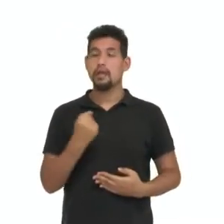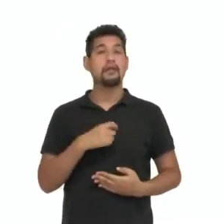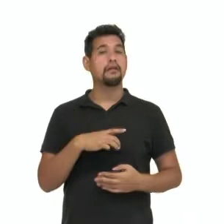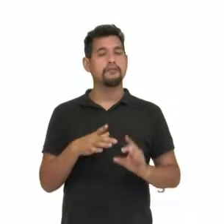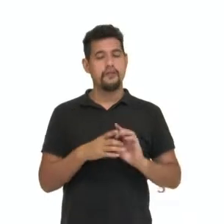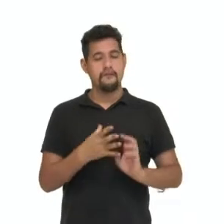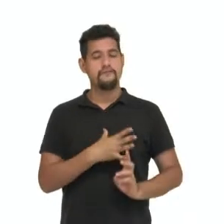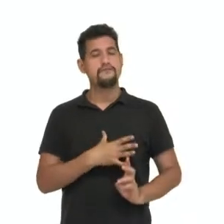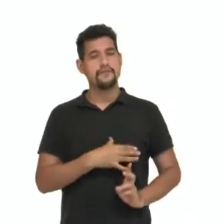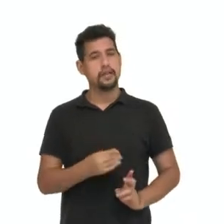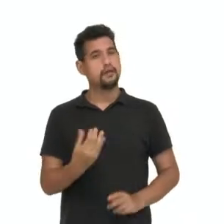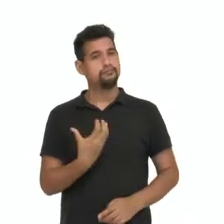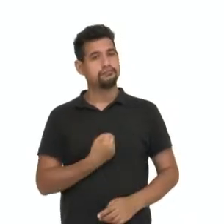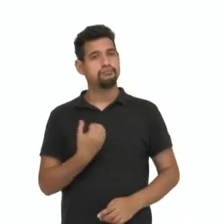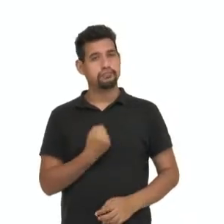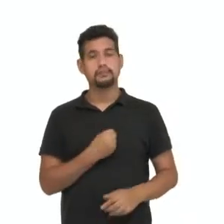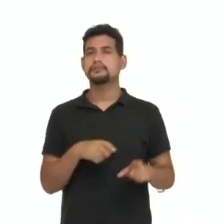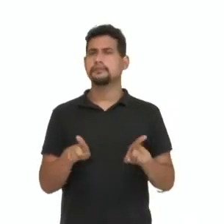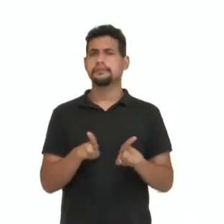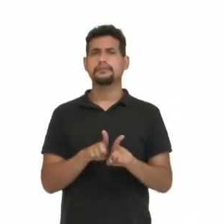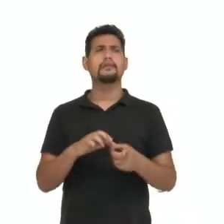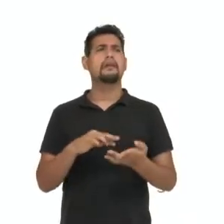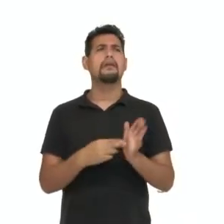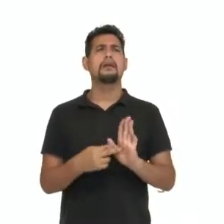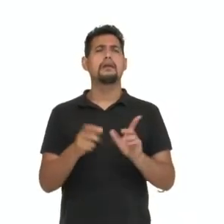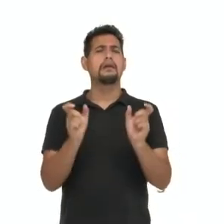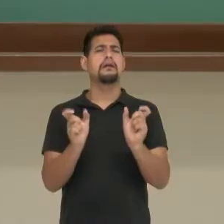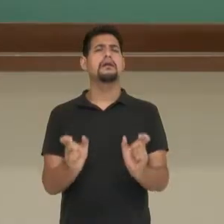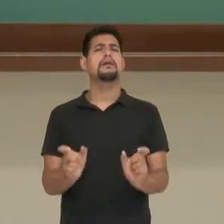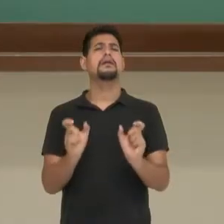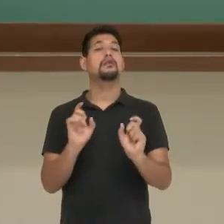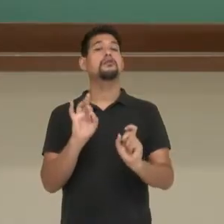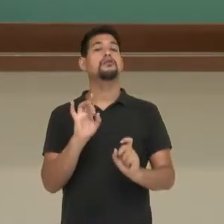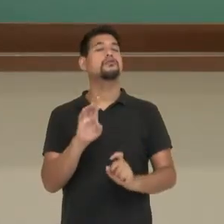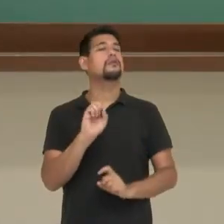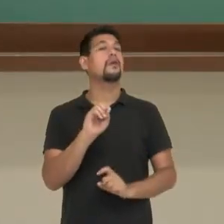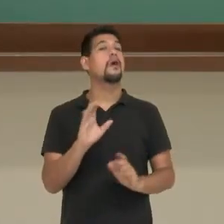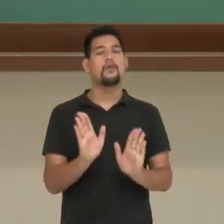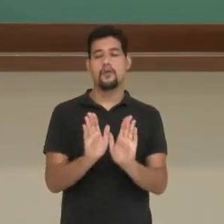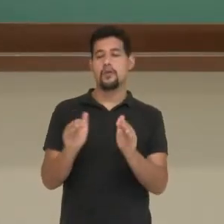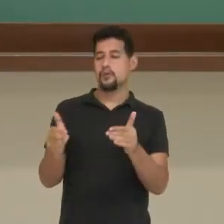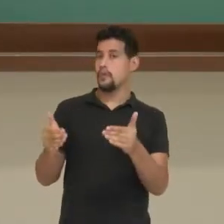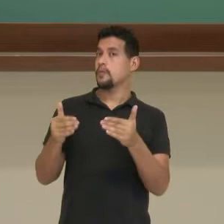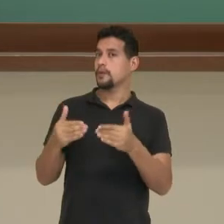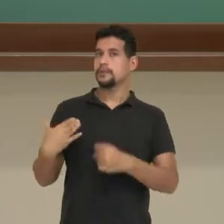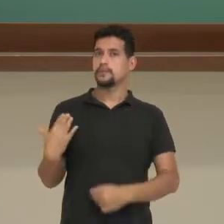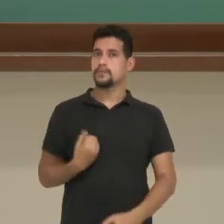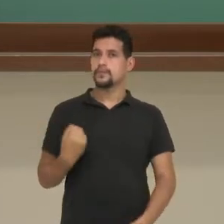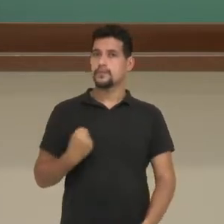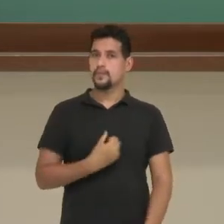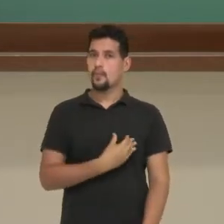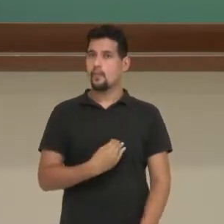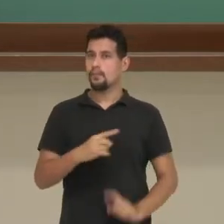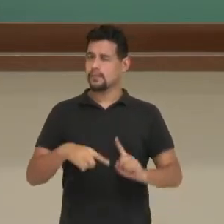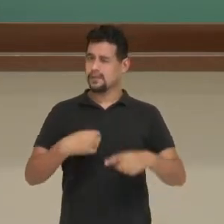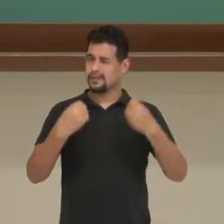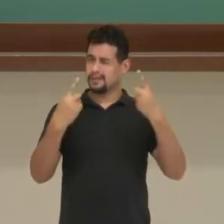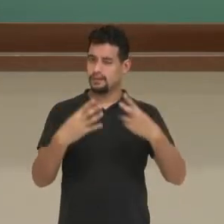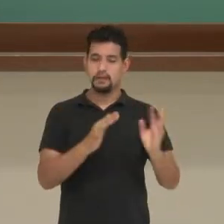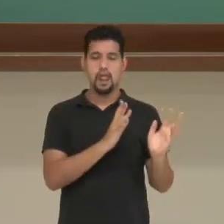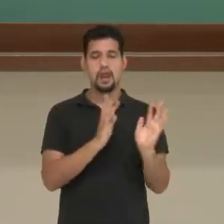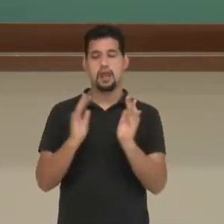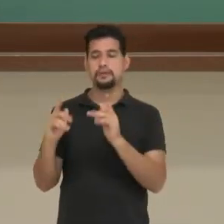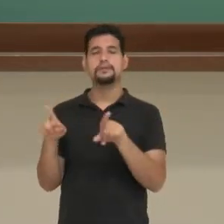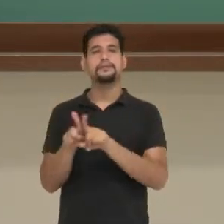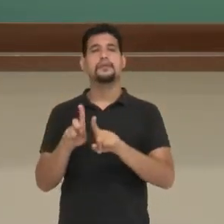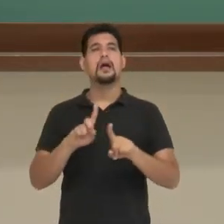seu filhote, certo? Essa é uma característica exclusiva desse grupo, além de outras que eu vou comentar para frente, tá?